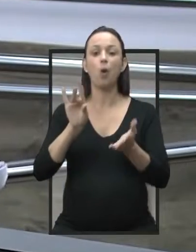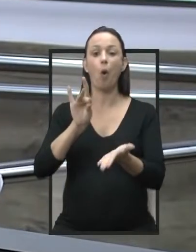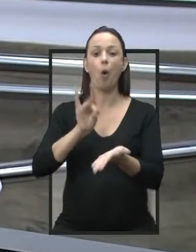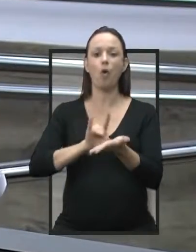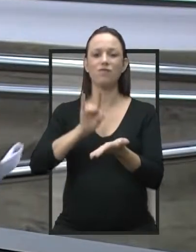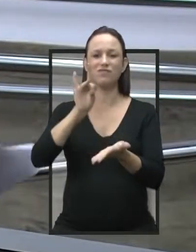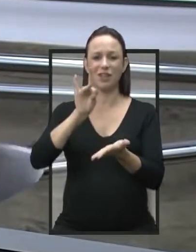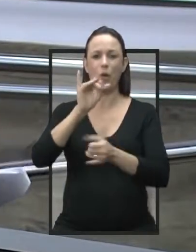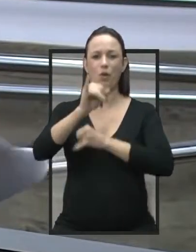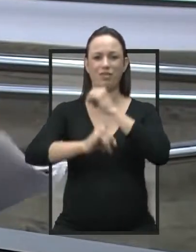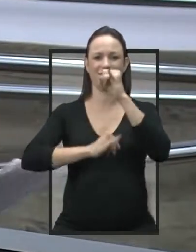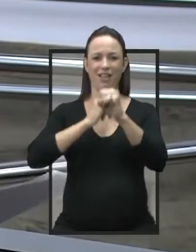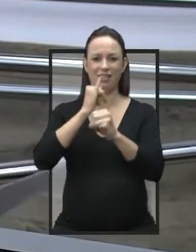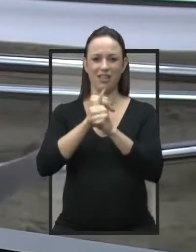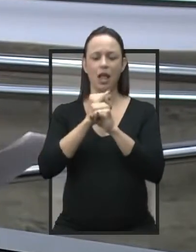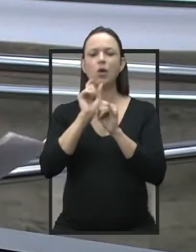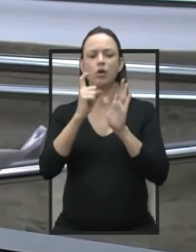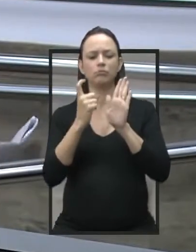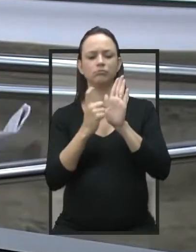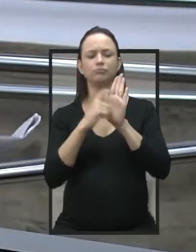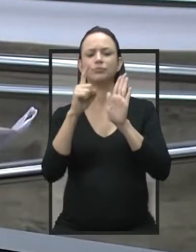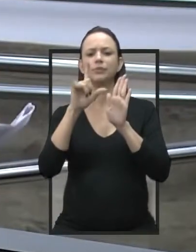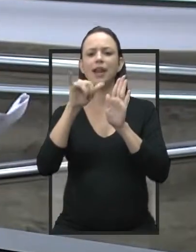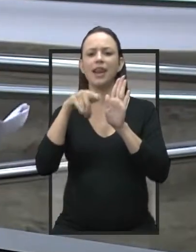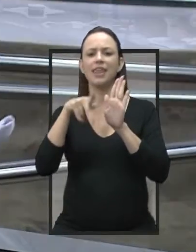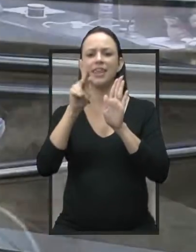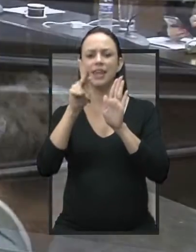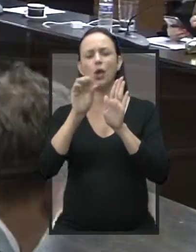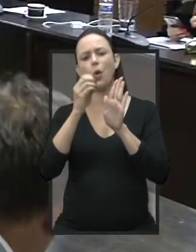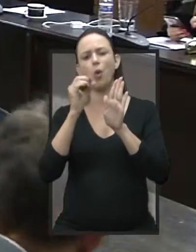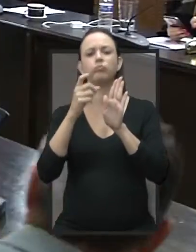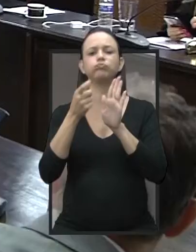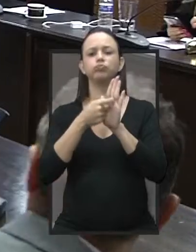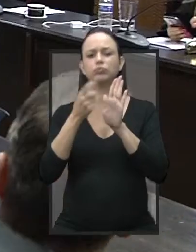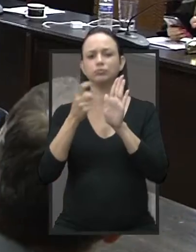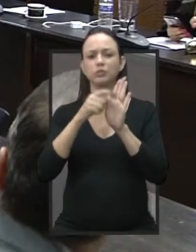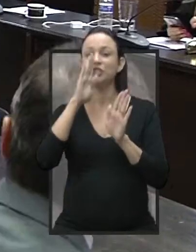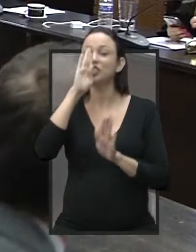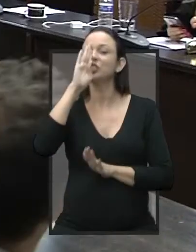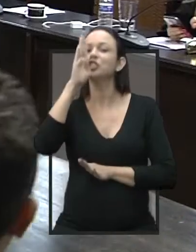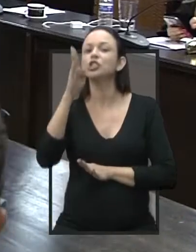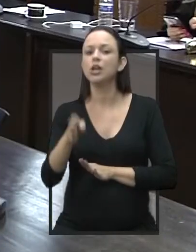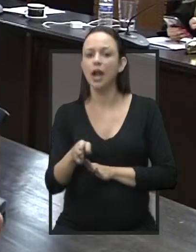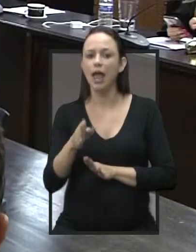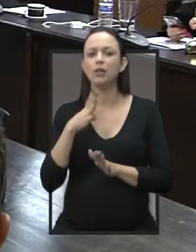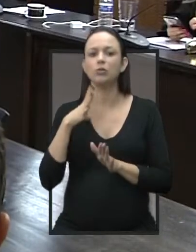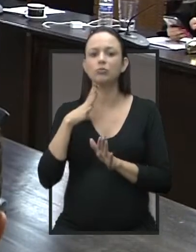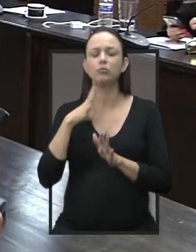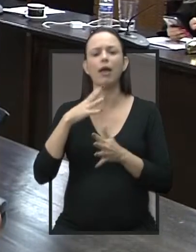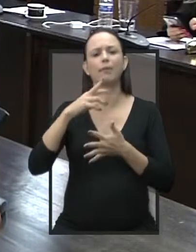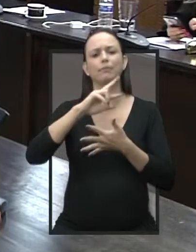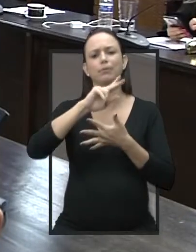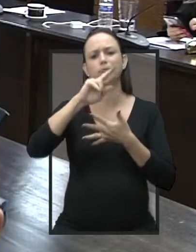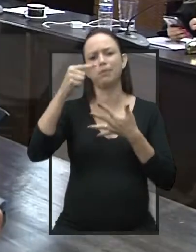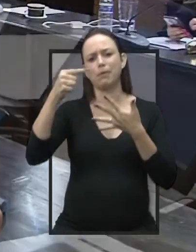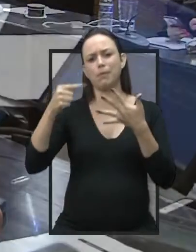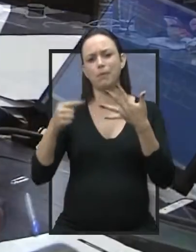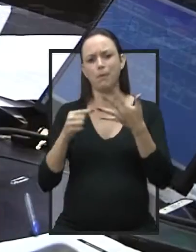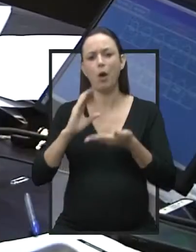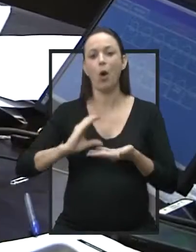um ícone ou link para acesso público directo contendo dados dos conselhos